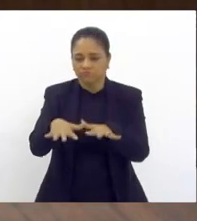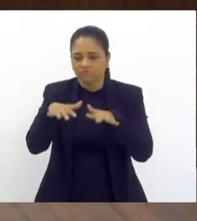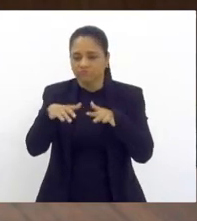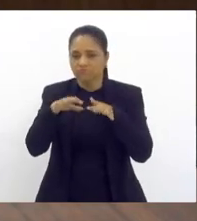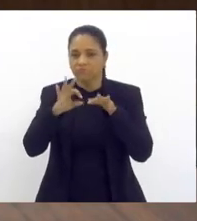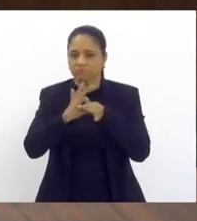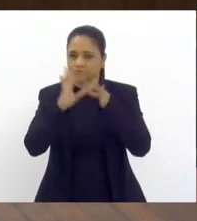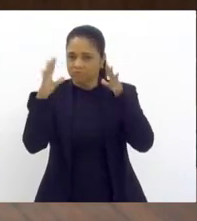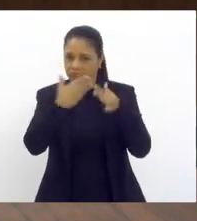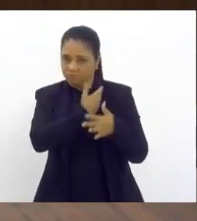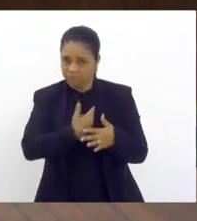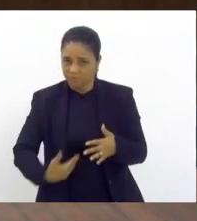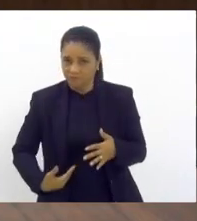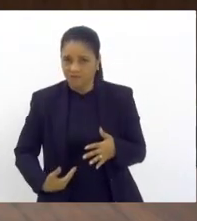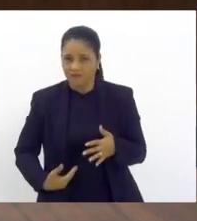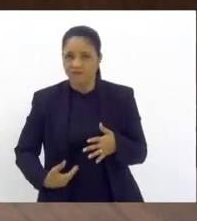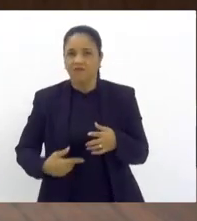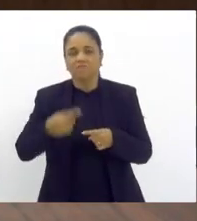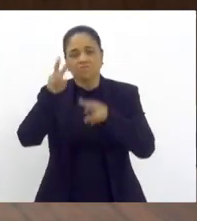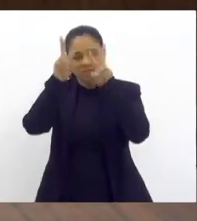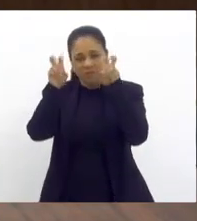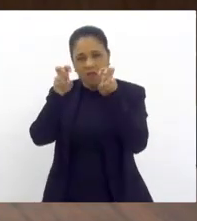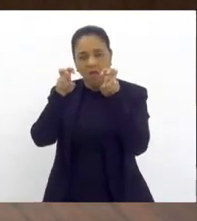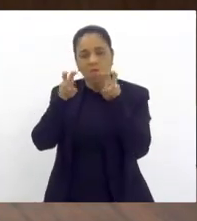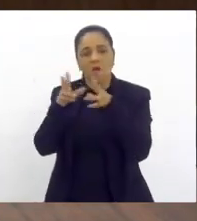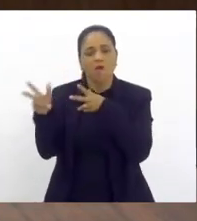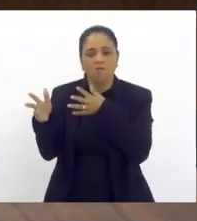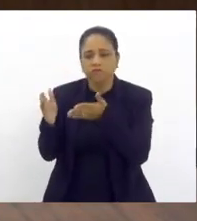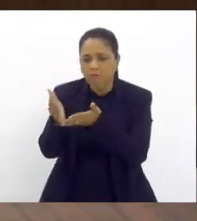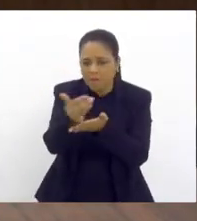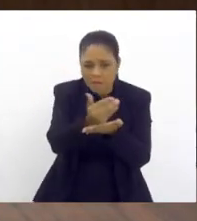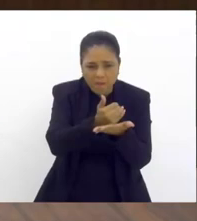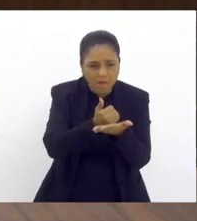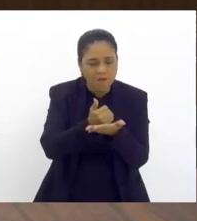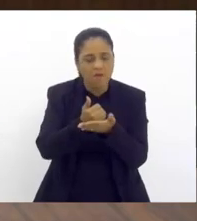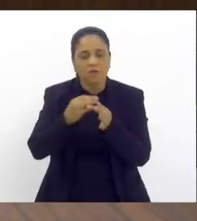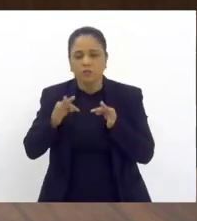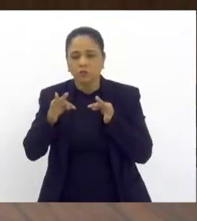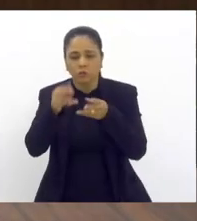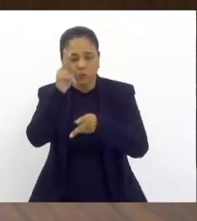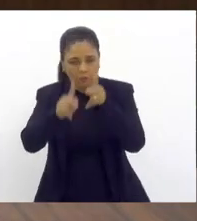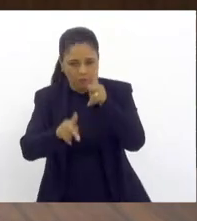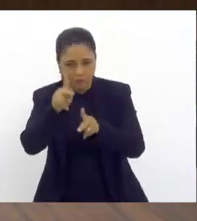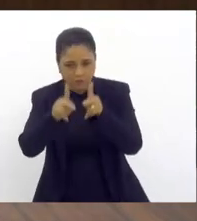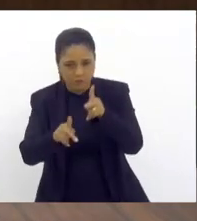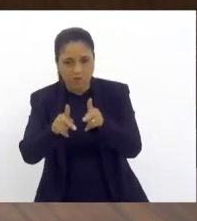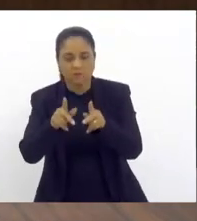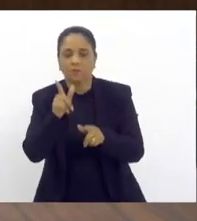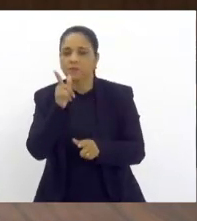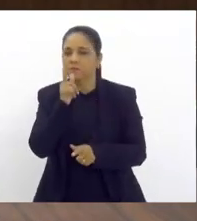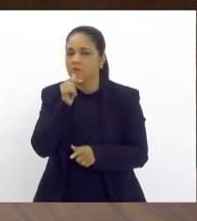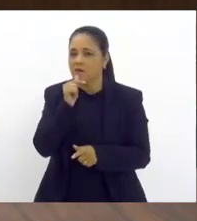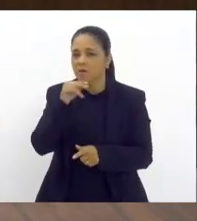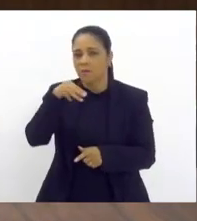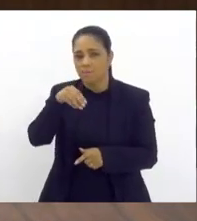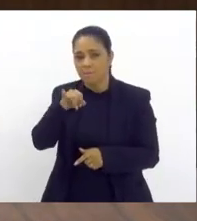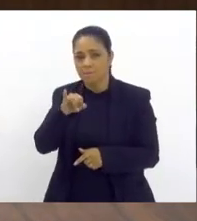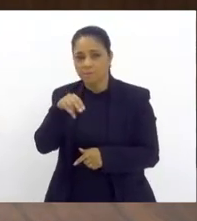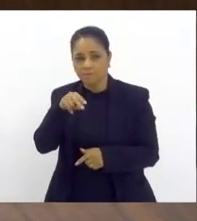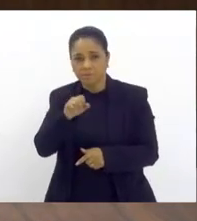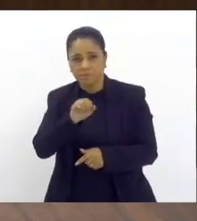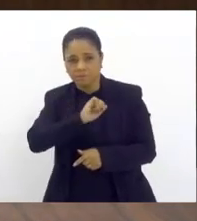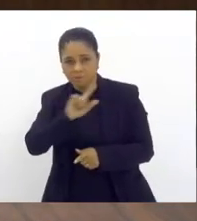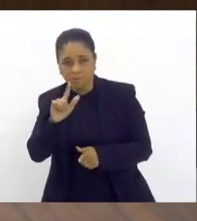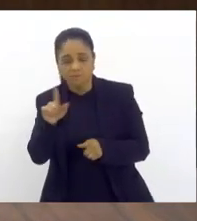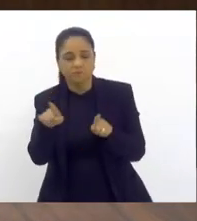matéria, ouvindo todos os segmentos da sociedade, como o setor também da água mineral, que teve a oportunidade também de se posicionar, mas é de